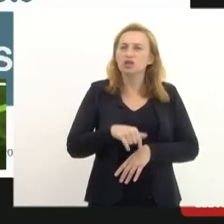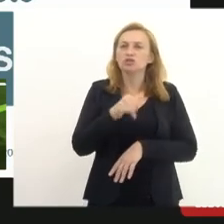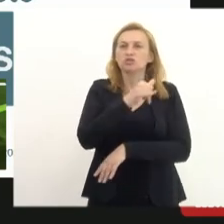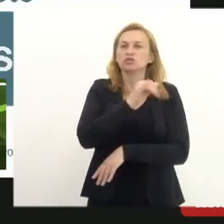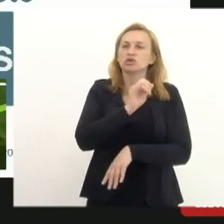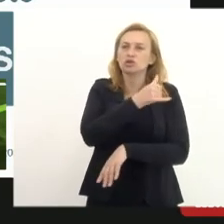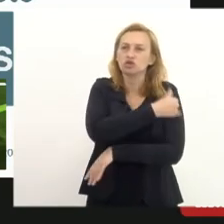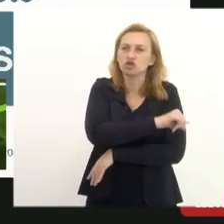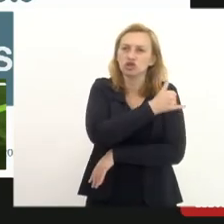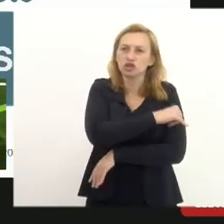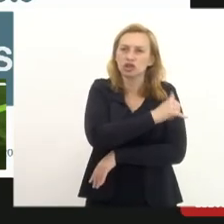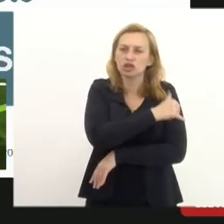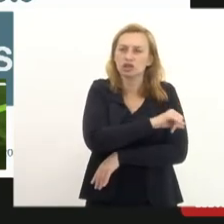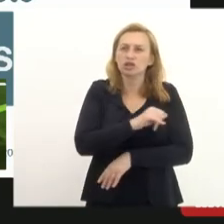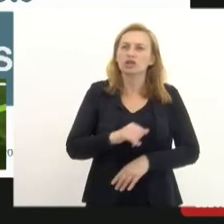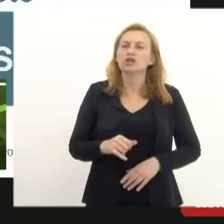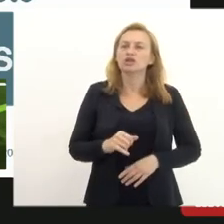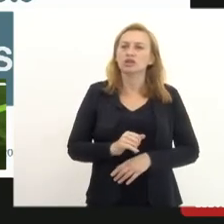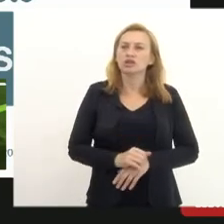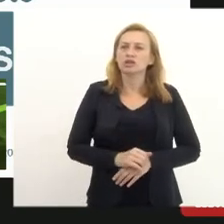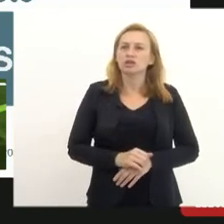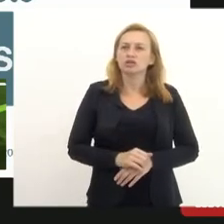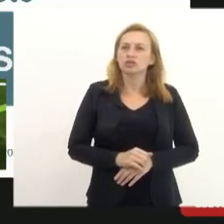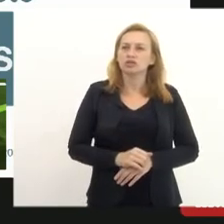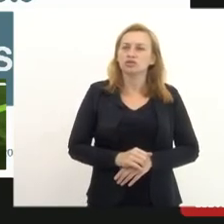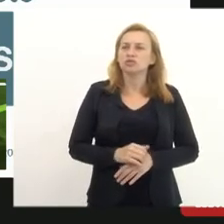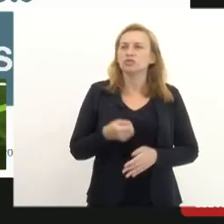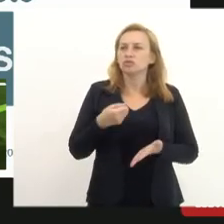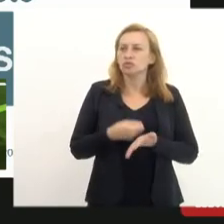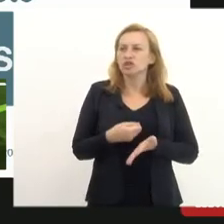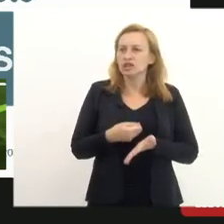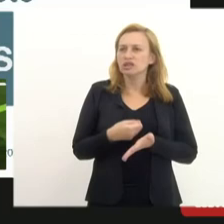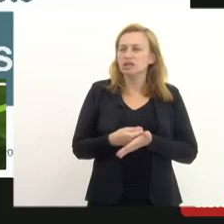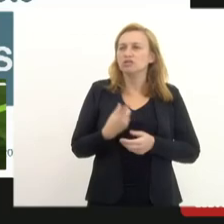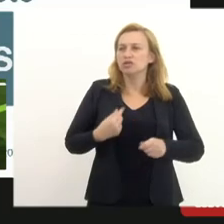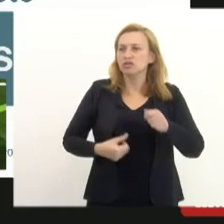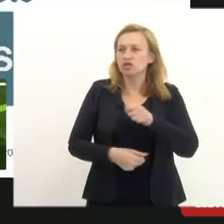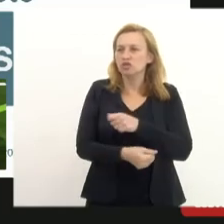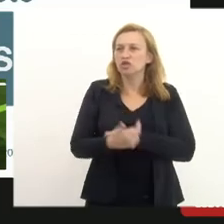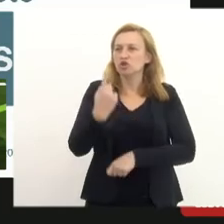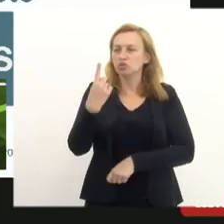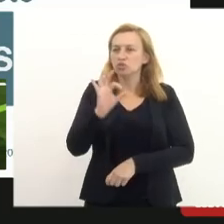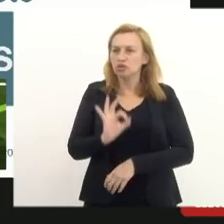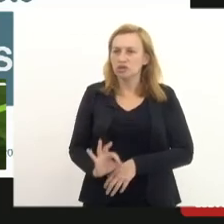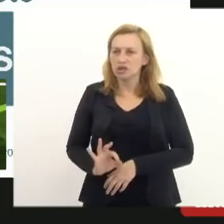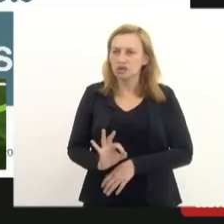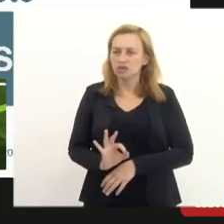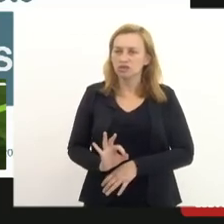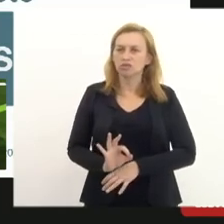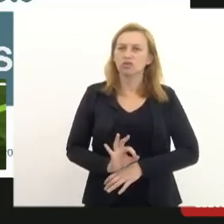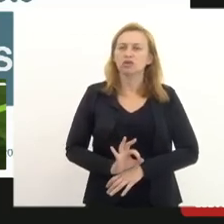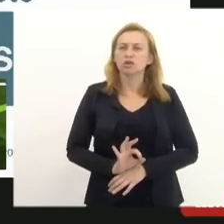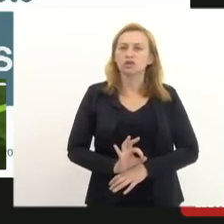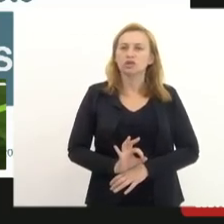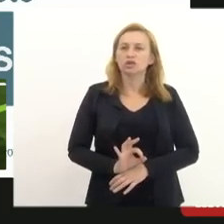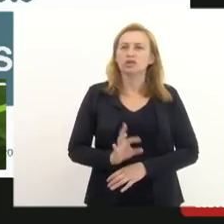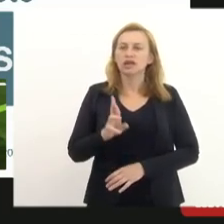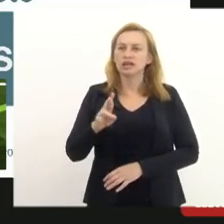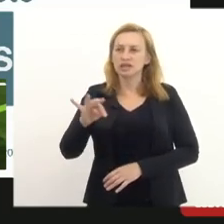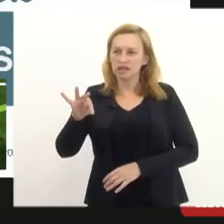Janeiro, em conformidade com a obrigação de investimento de 1% da